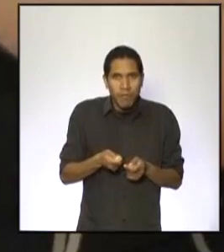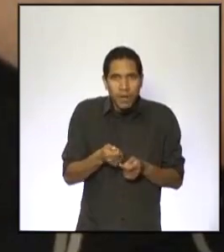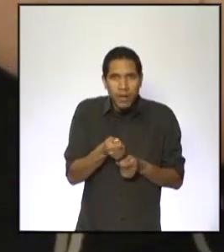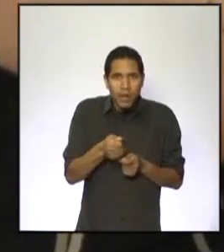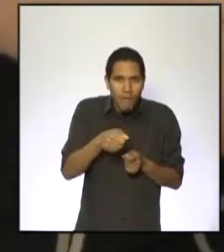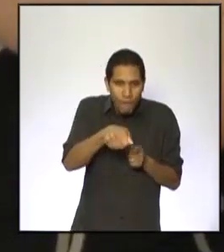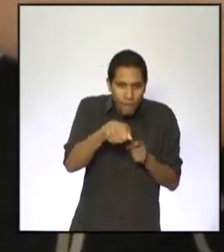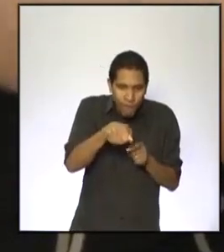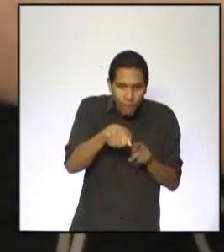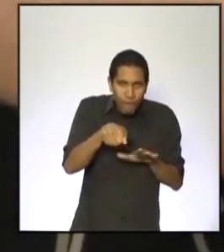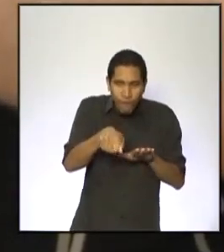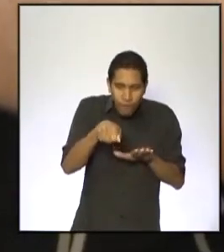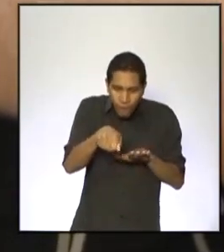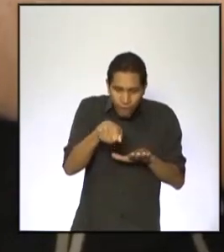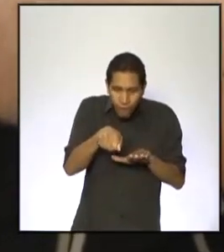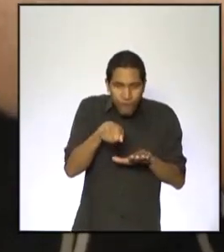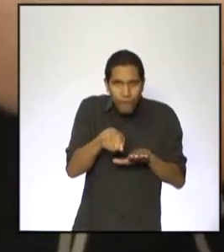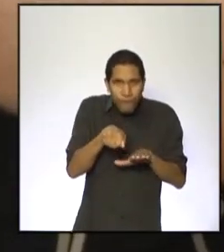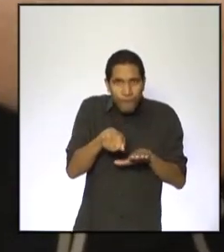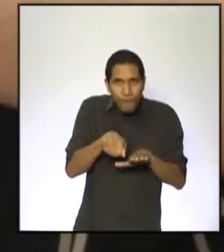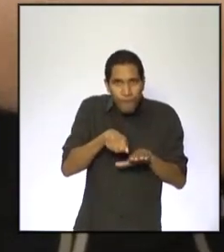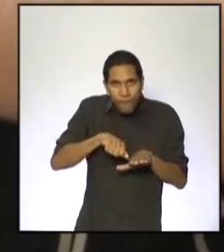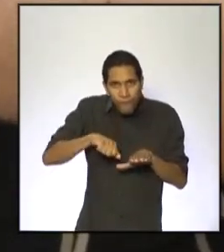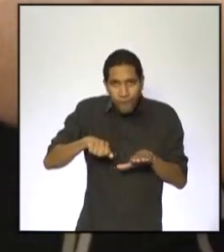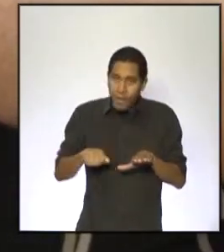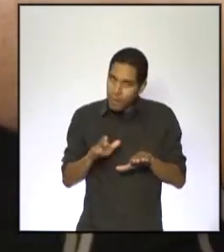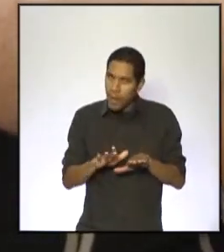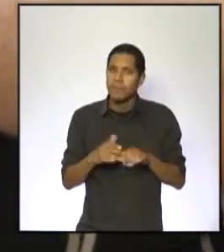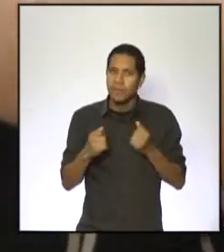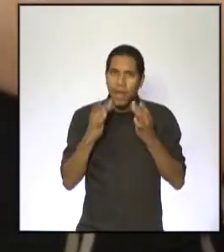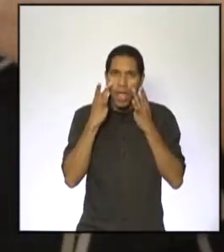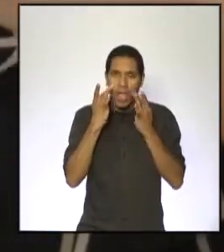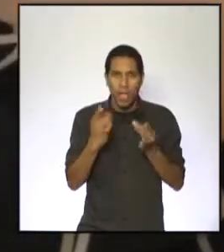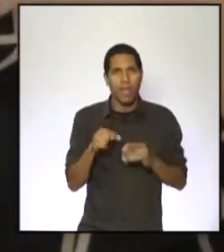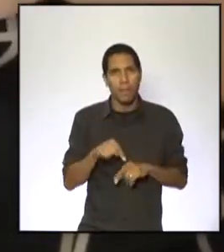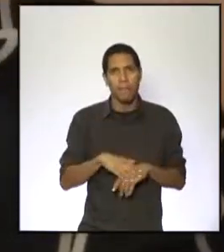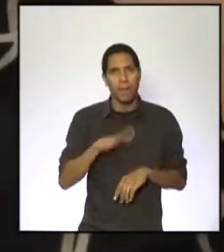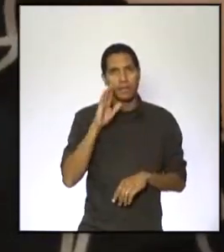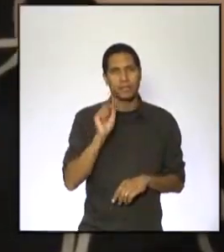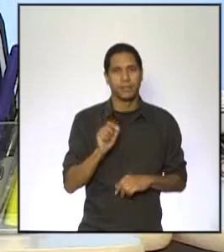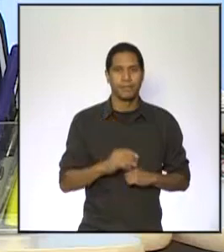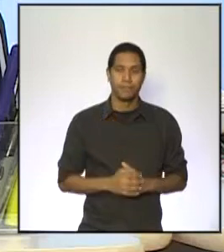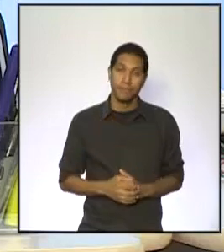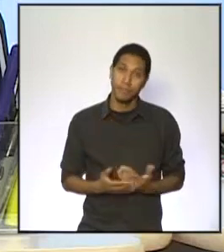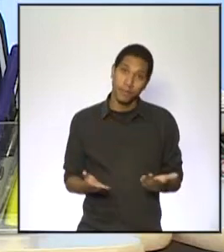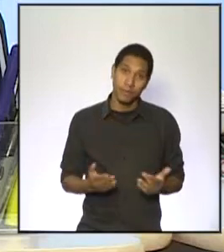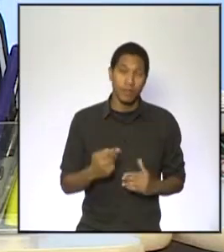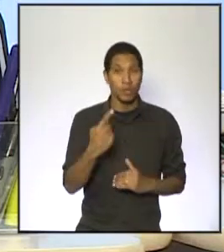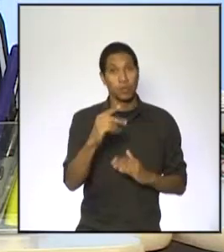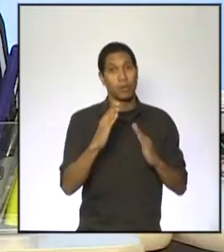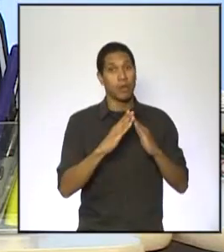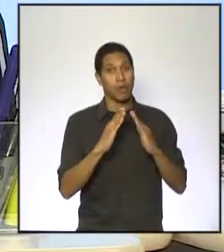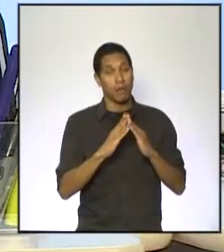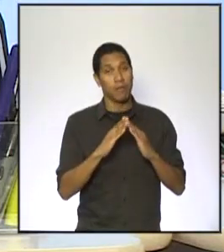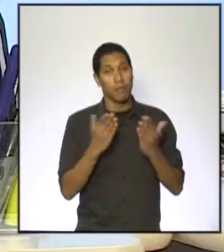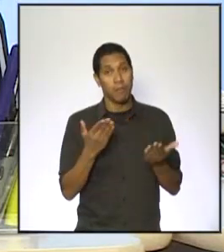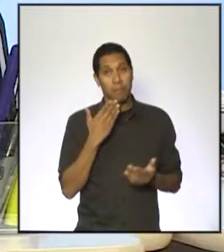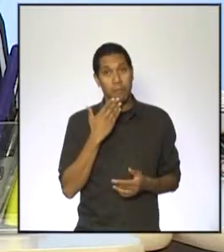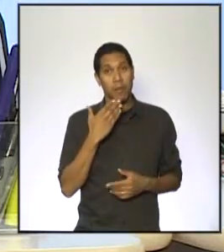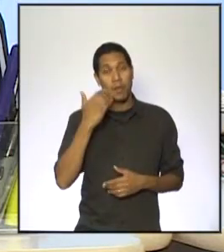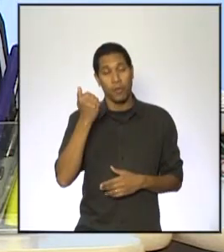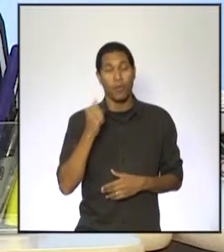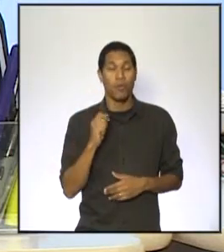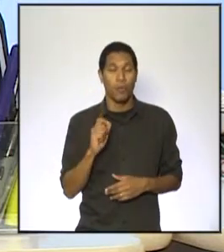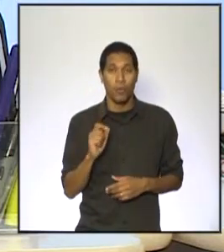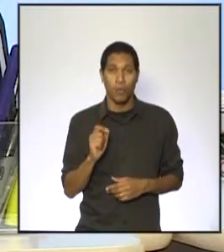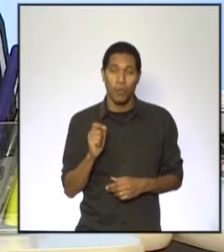isso, você tem que realmente tomar todos os cuidados possíveis. Então, na casa de vocês, o ideal é que seja